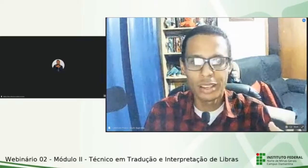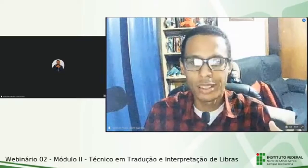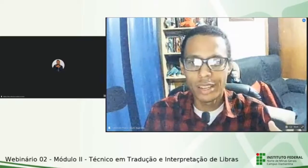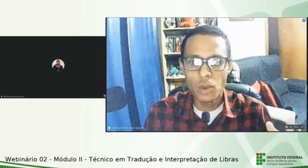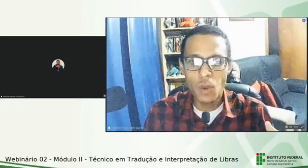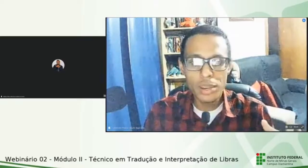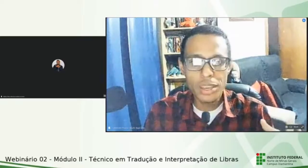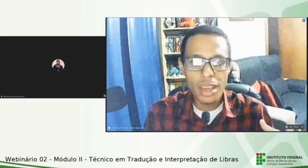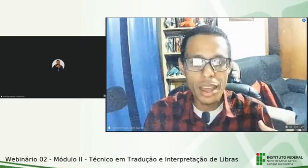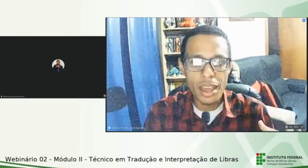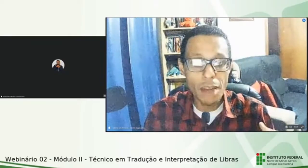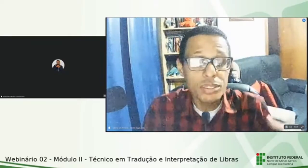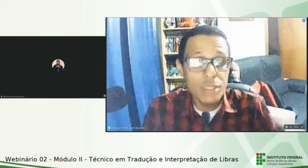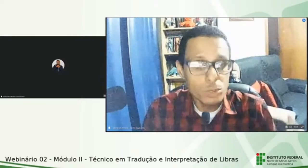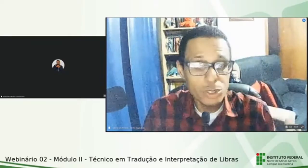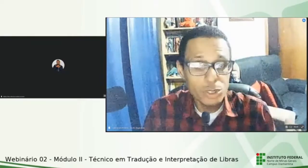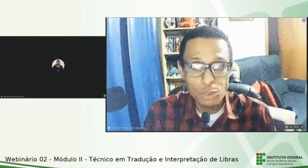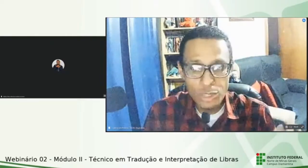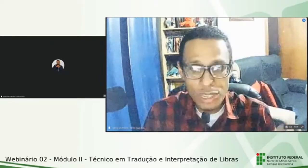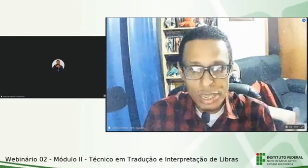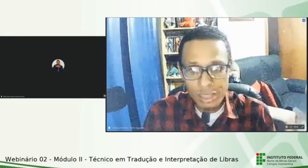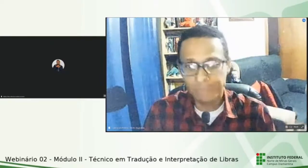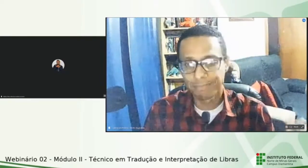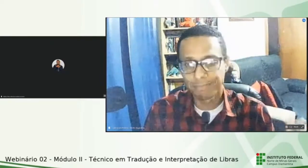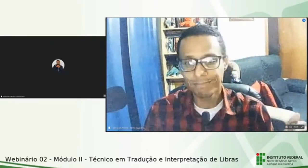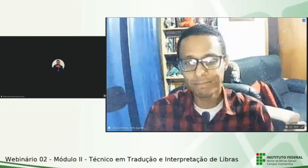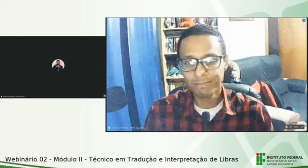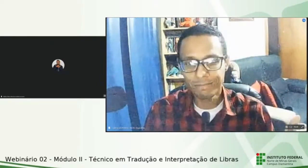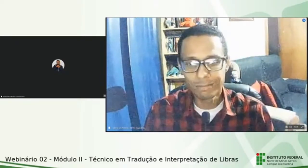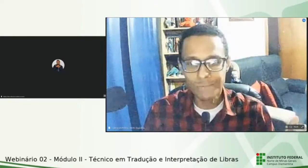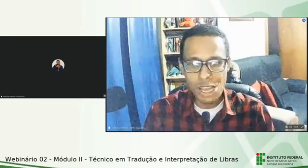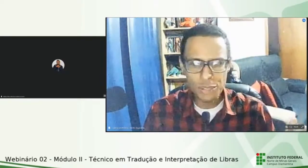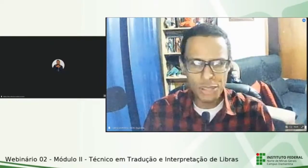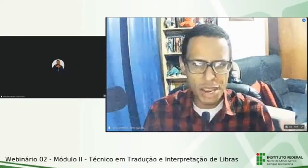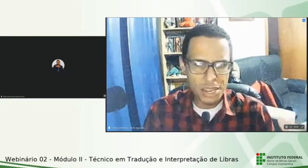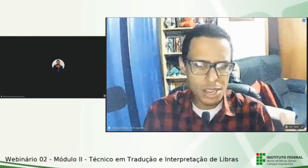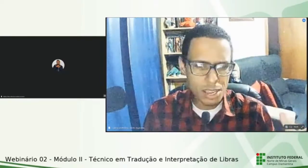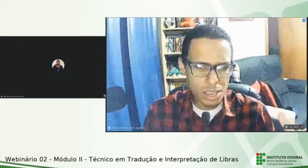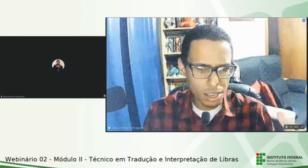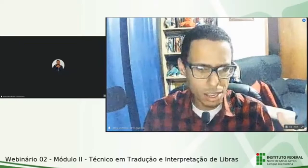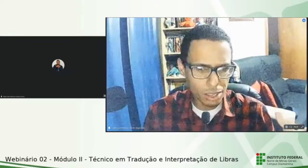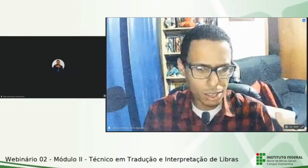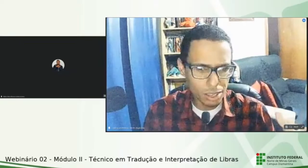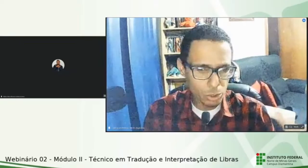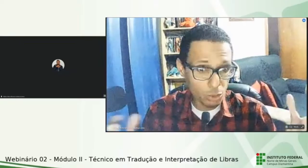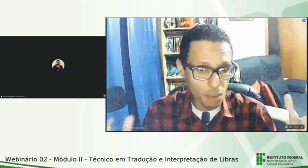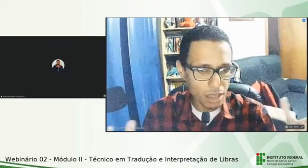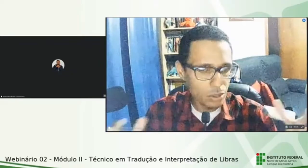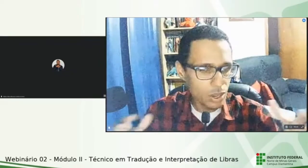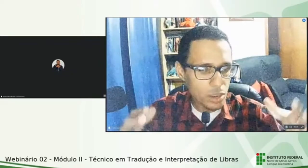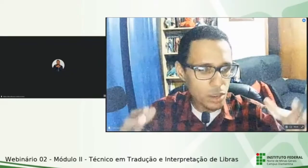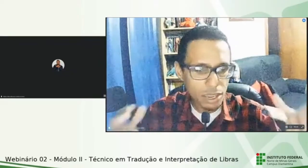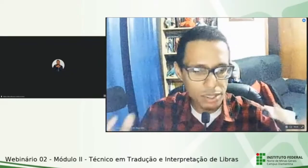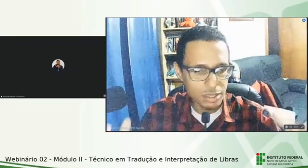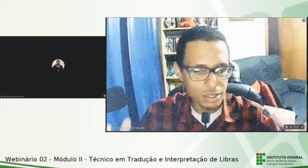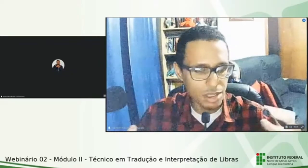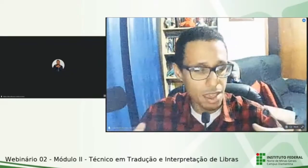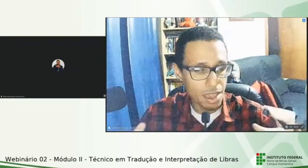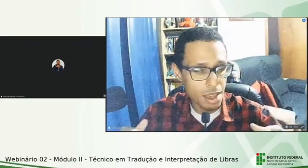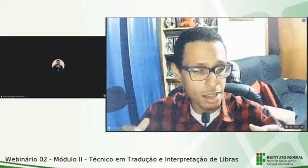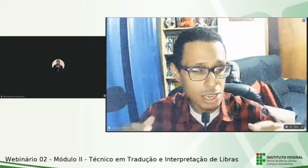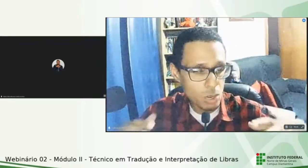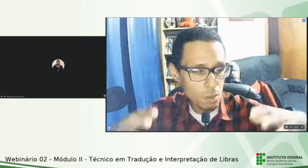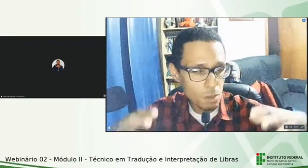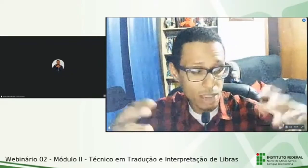Né? Qual que é a missão de traduzir? Será que muitos falam que o inglês é